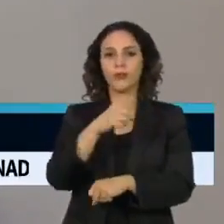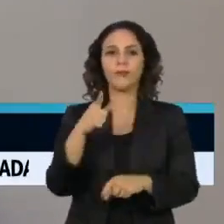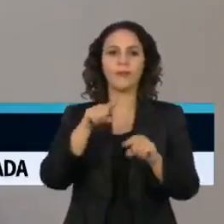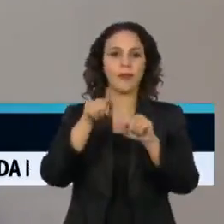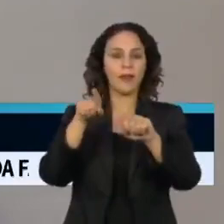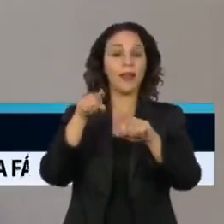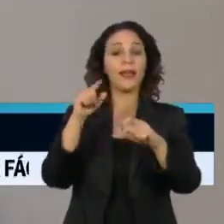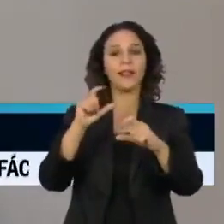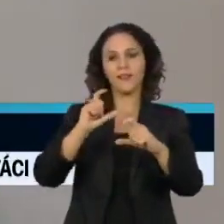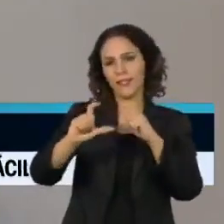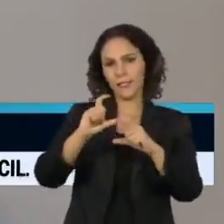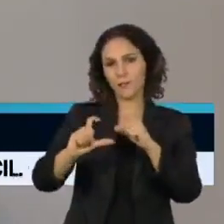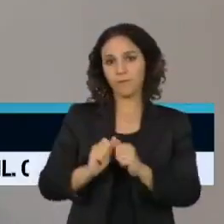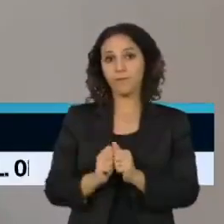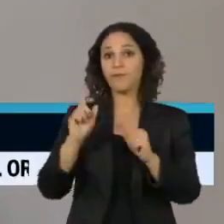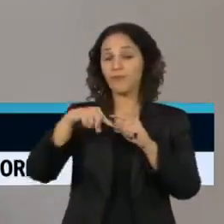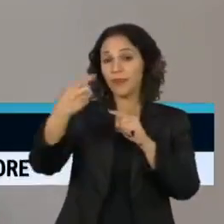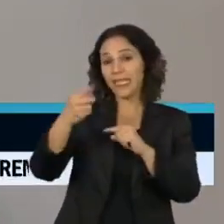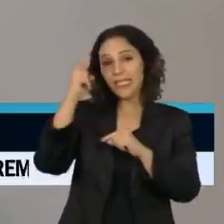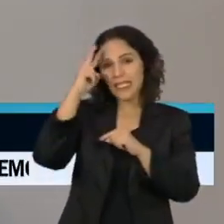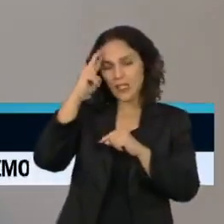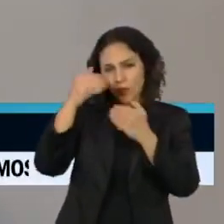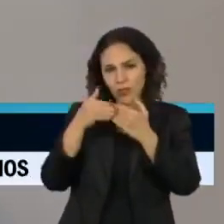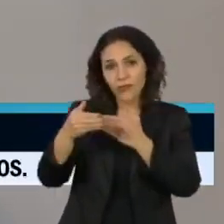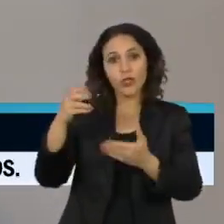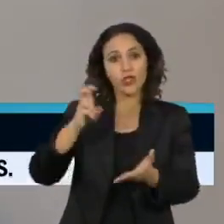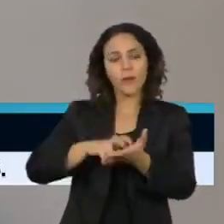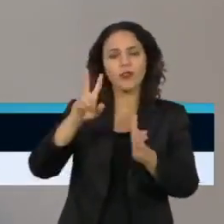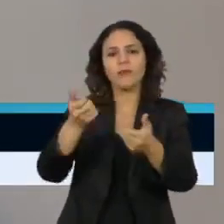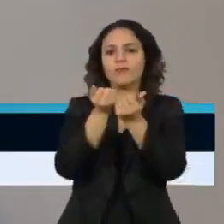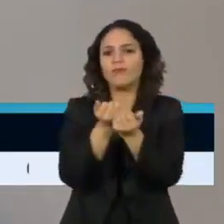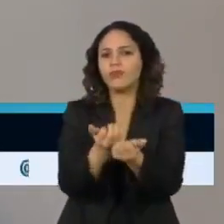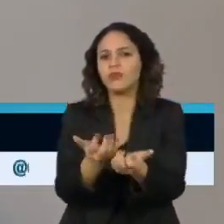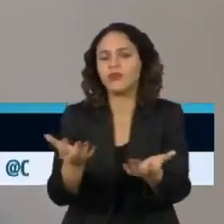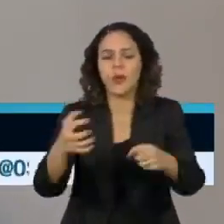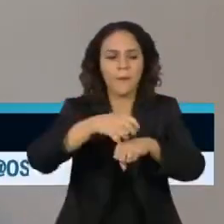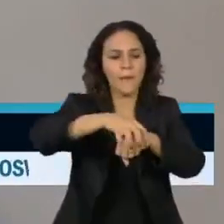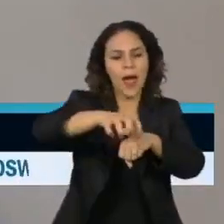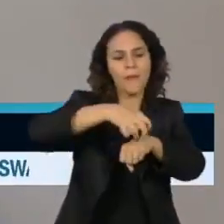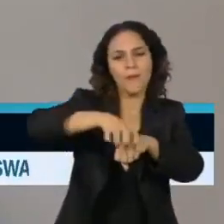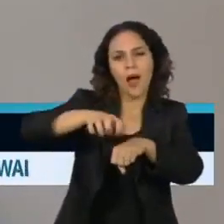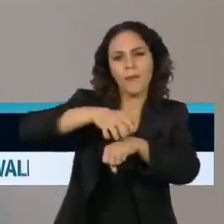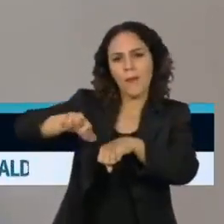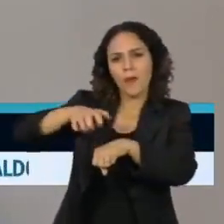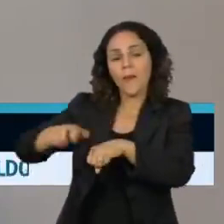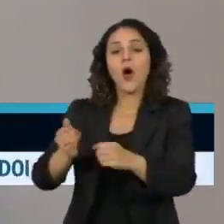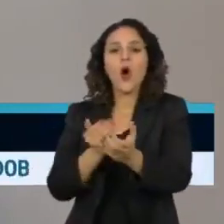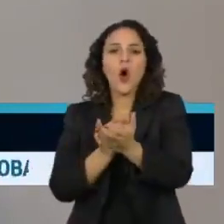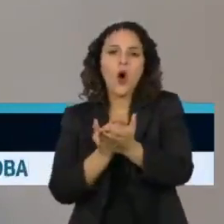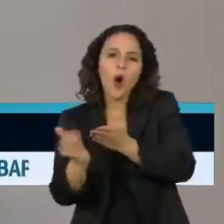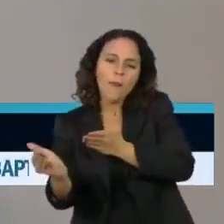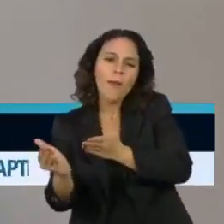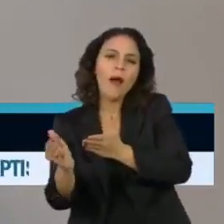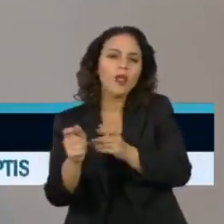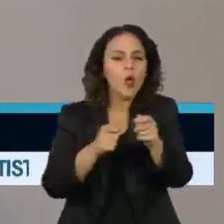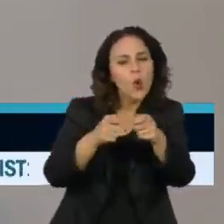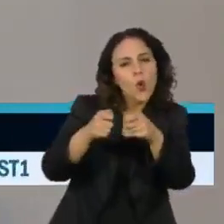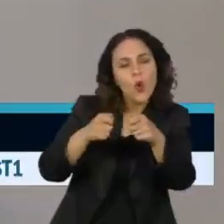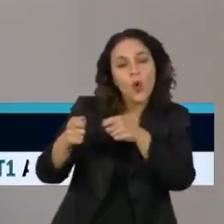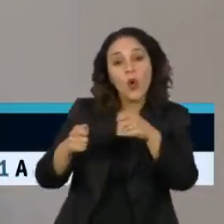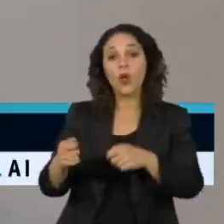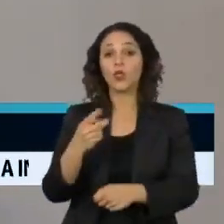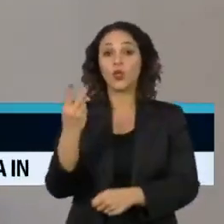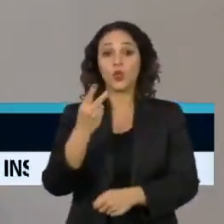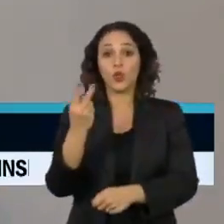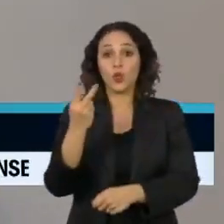segunda-feira logo pela manhã estaremos distribuindo em todas as nossas unidades para que a gente possa começar administrar essa